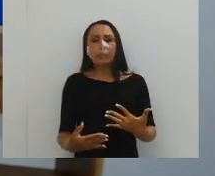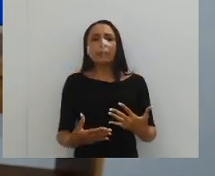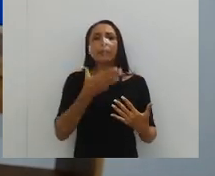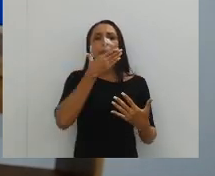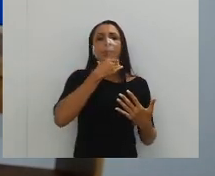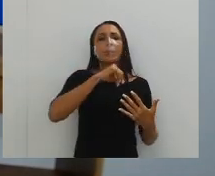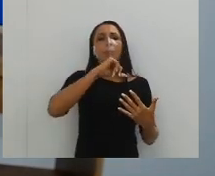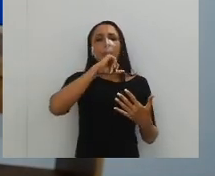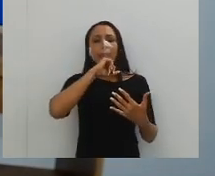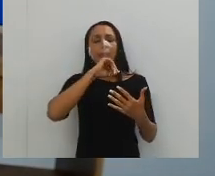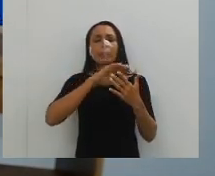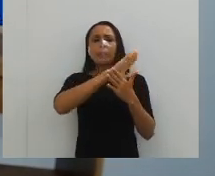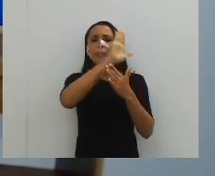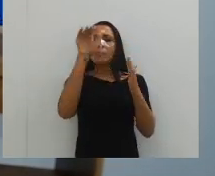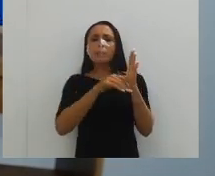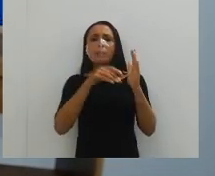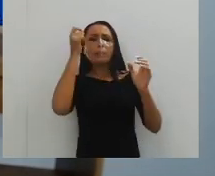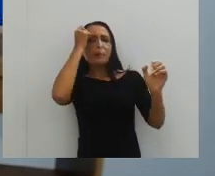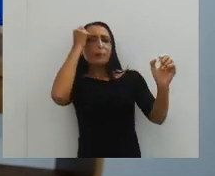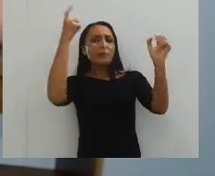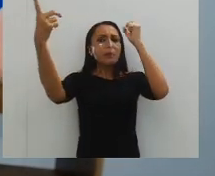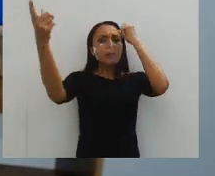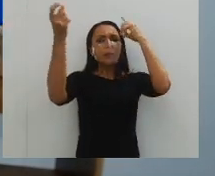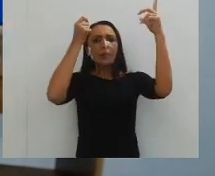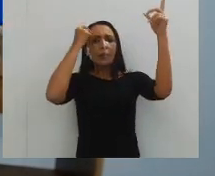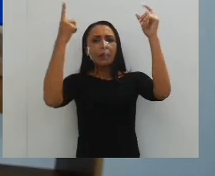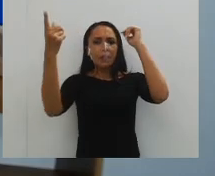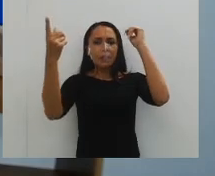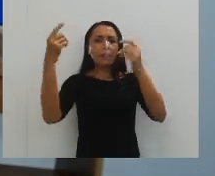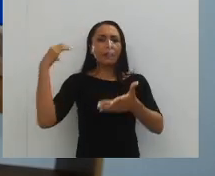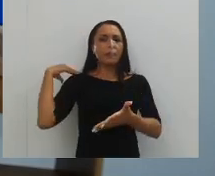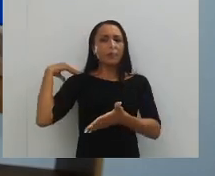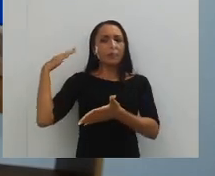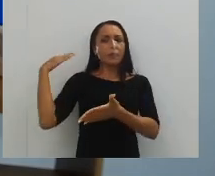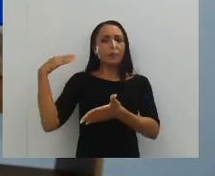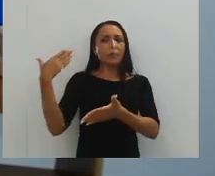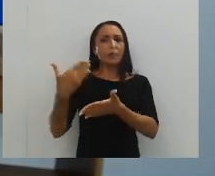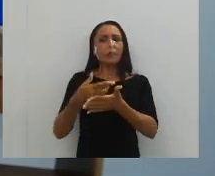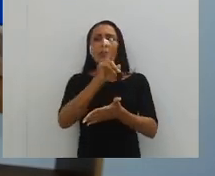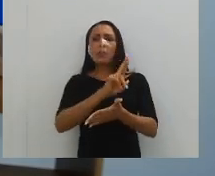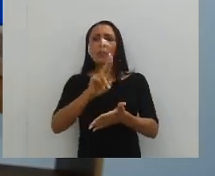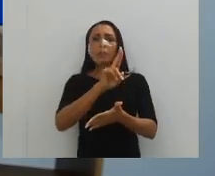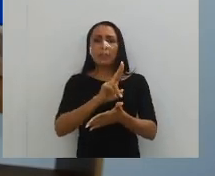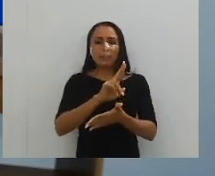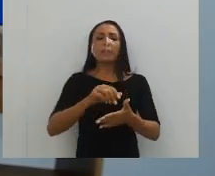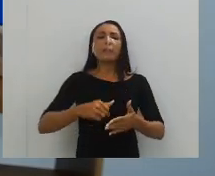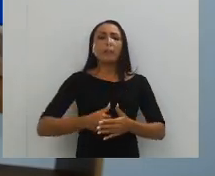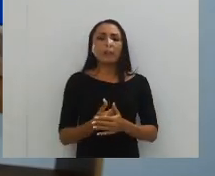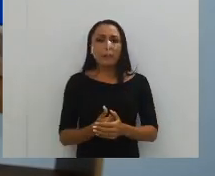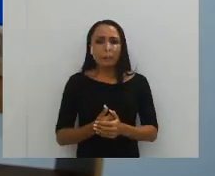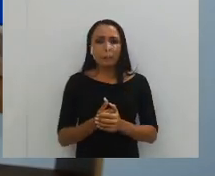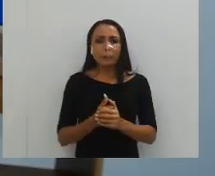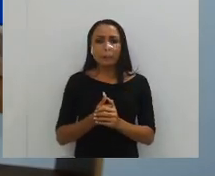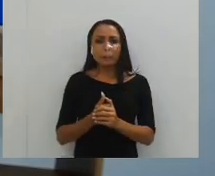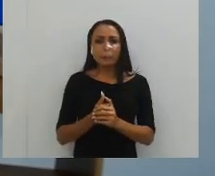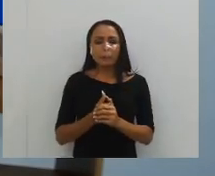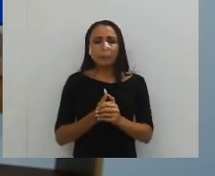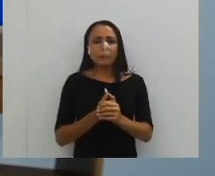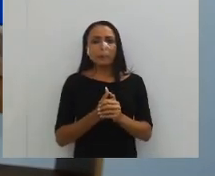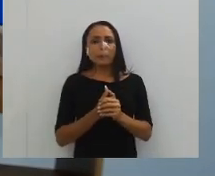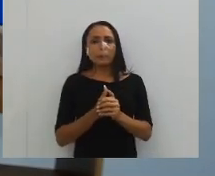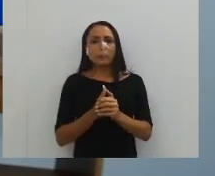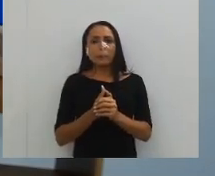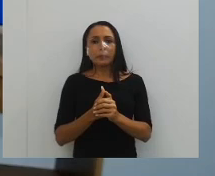ou seja, todas as ideias taxonômicas que a gente usa até hoje, ei, monstro, olha para mim, todas as ideias taxonômicas que a gente usa até